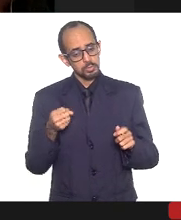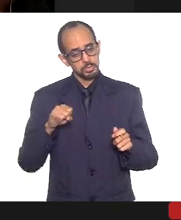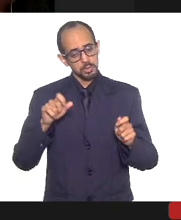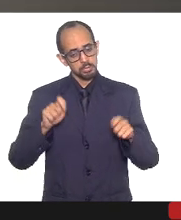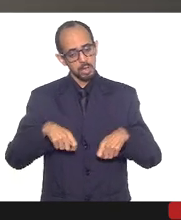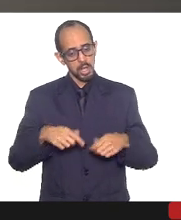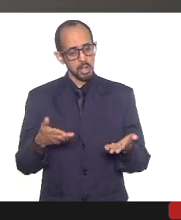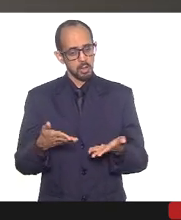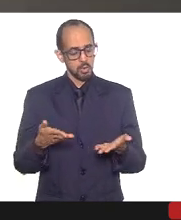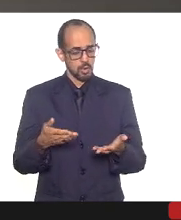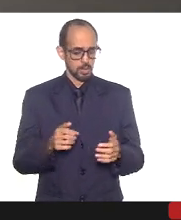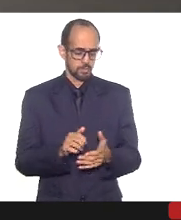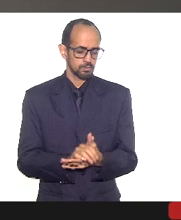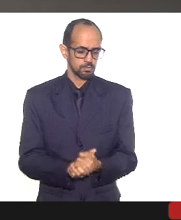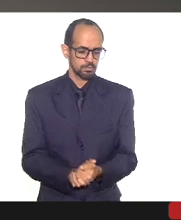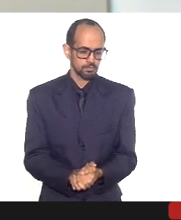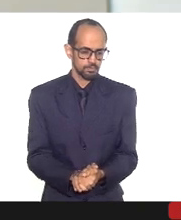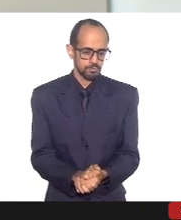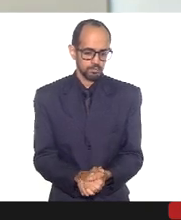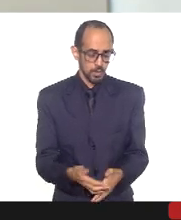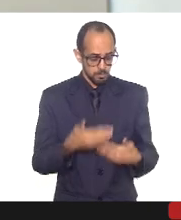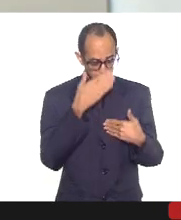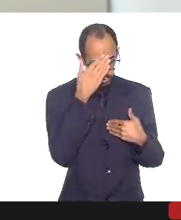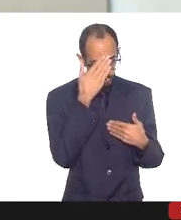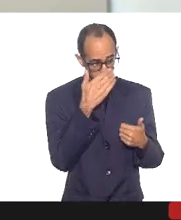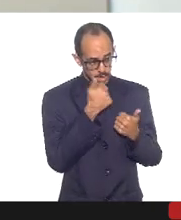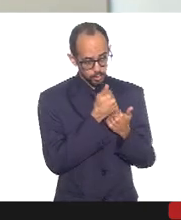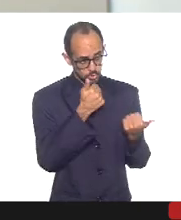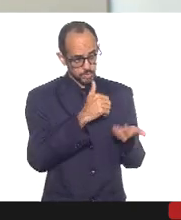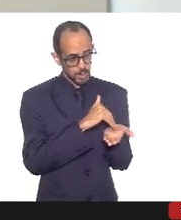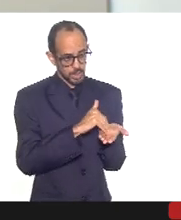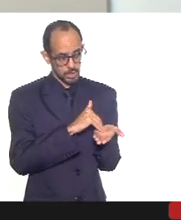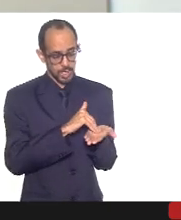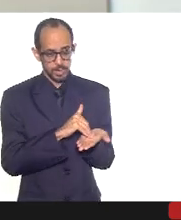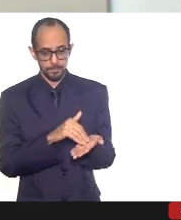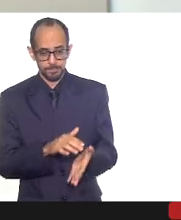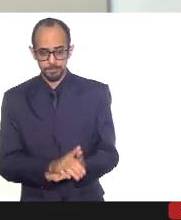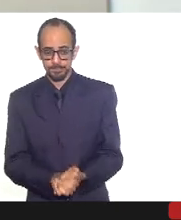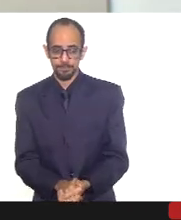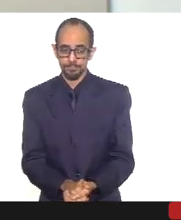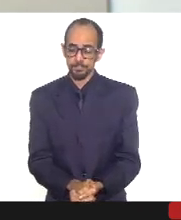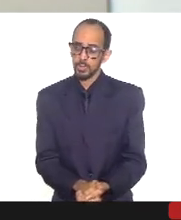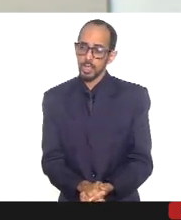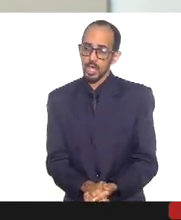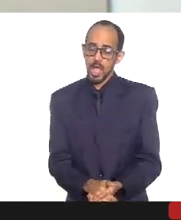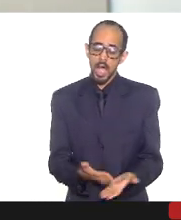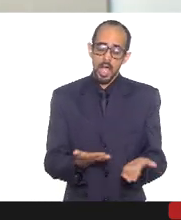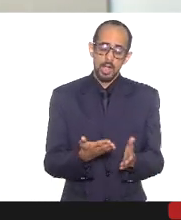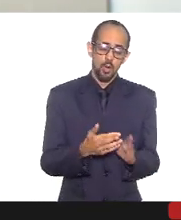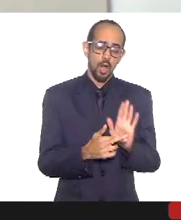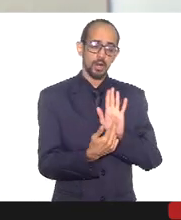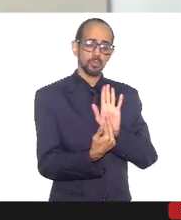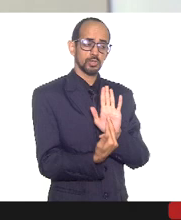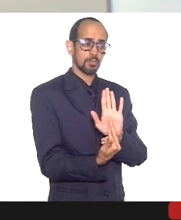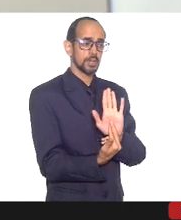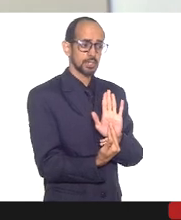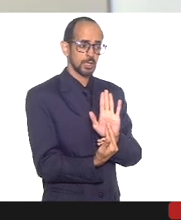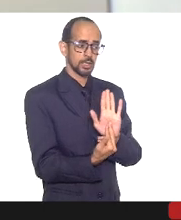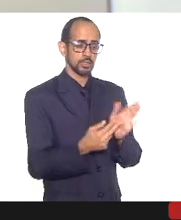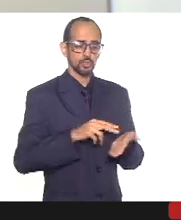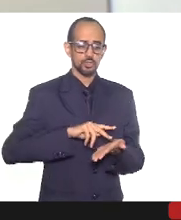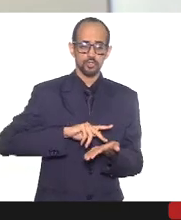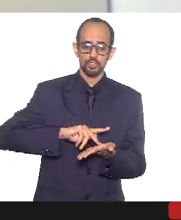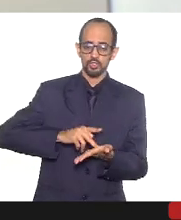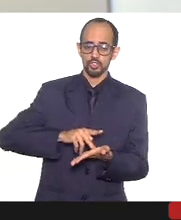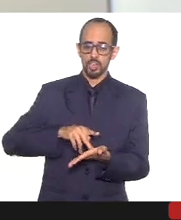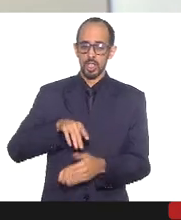comissão. Obrigado, senhora secretária. Passo a palavra, então, agora para os representantes do Sindicato